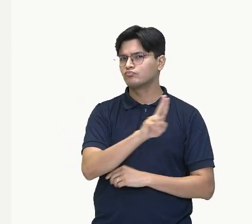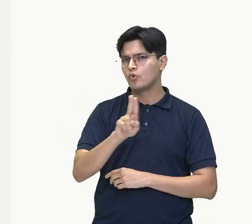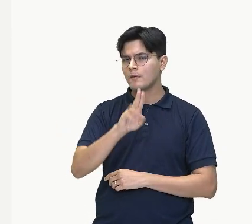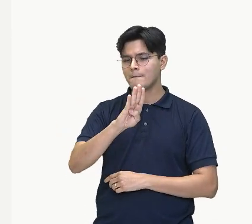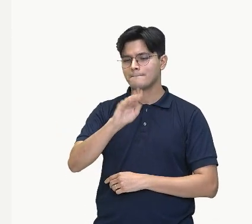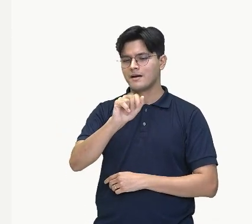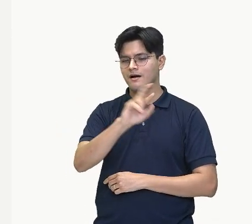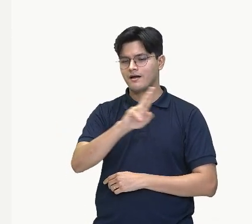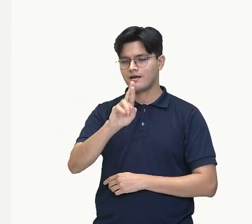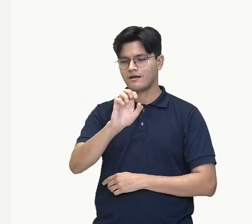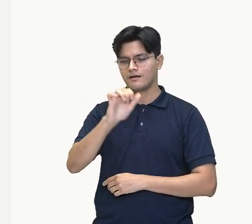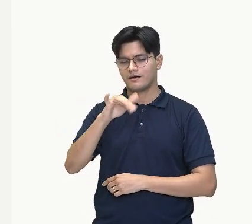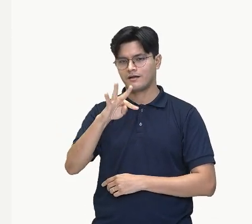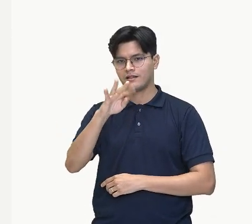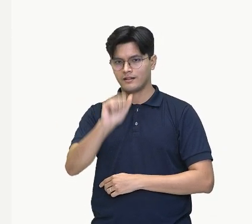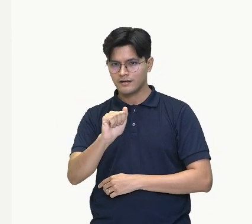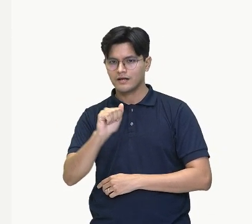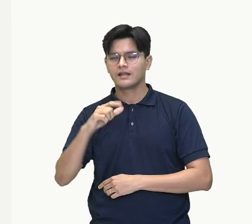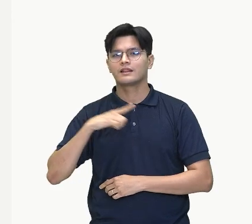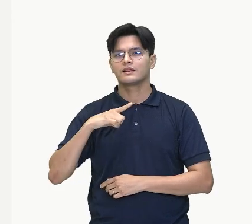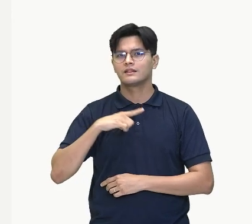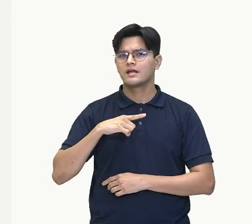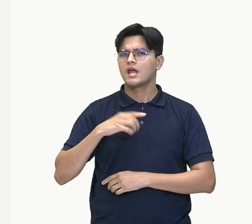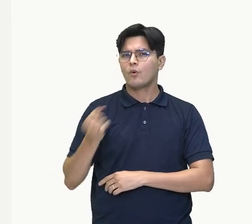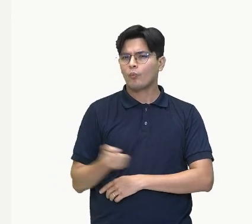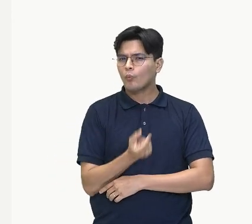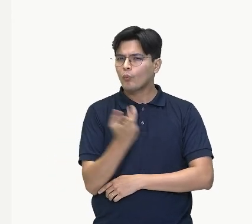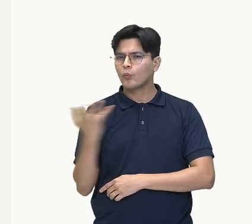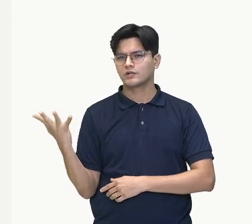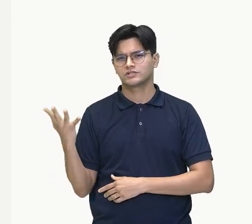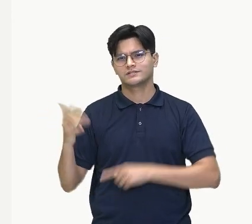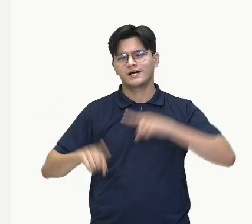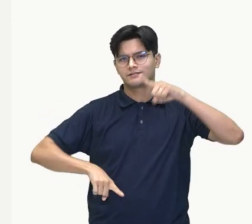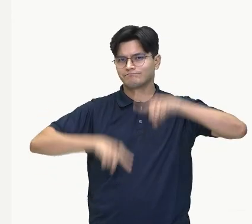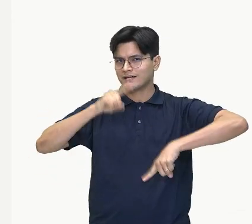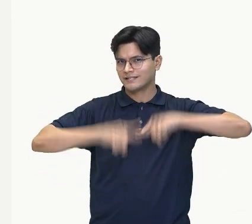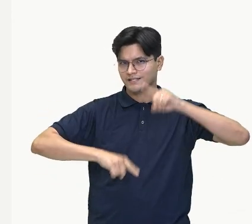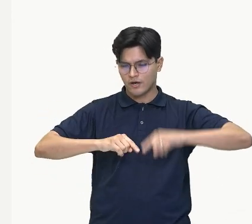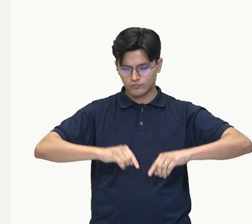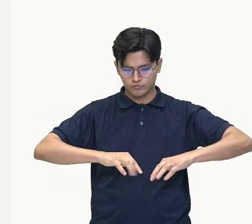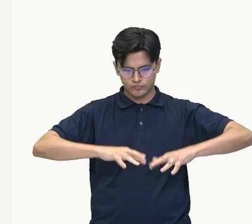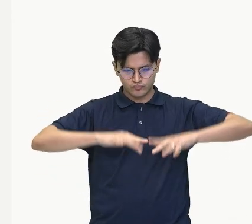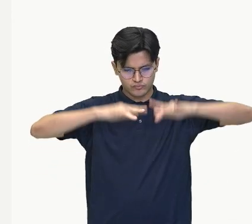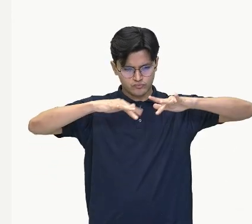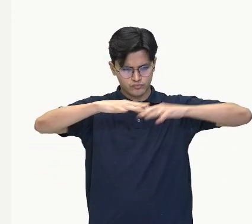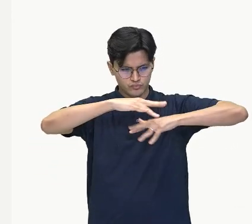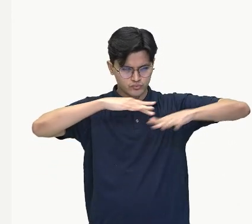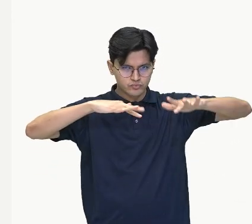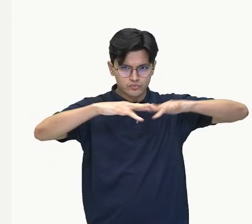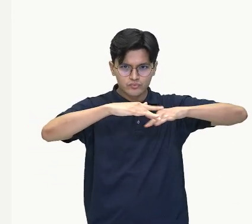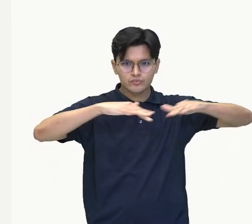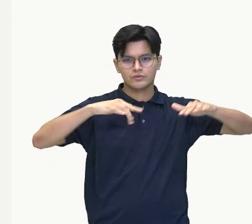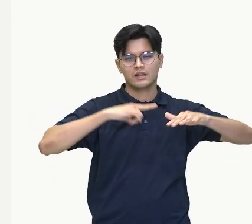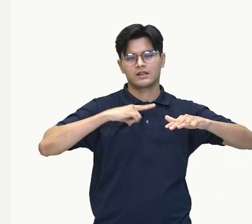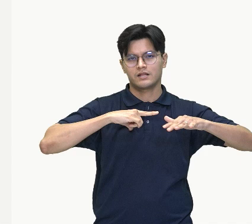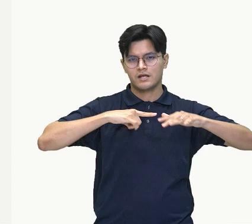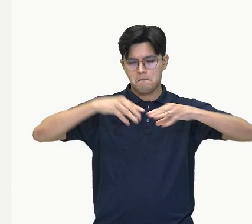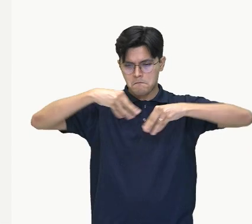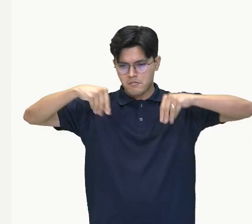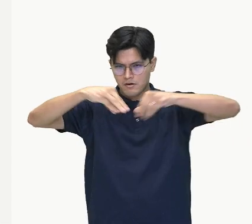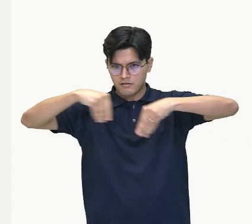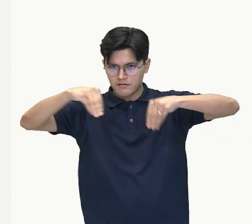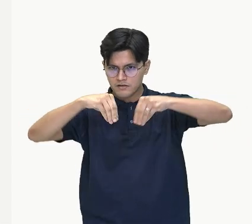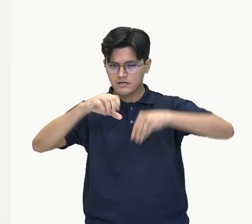eles carregam uma grande quantidade de material em suspensão. Eles carregam bastante sedimentos vindo